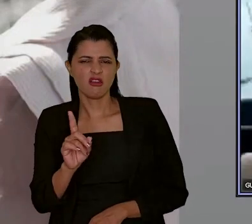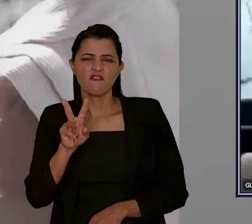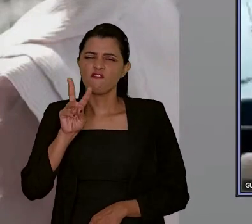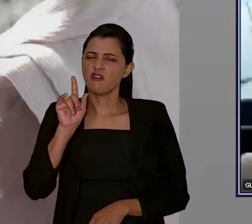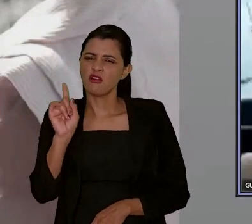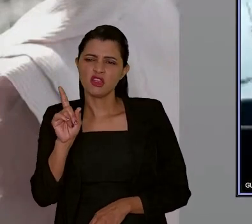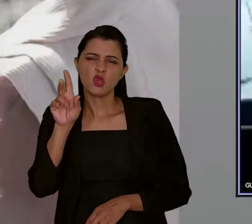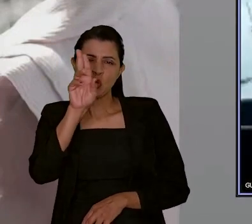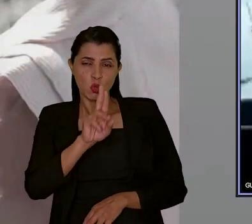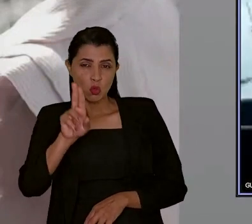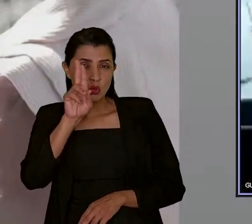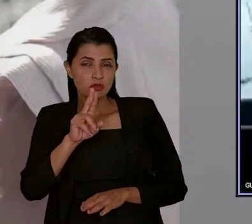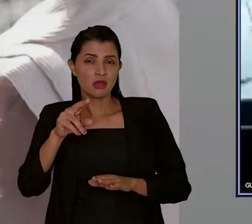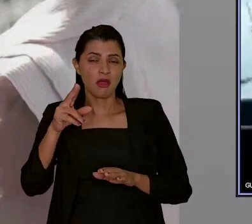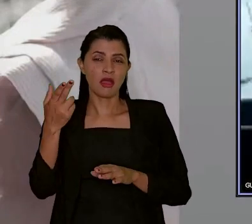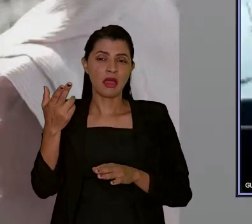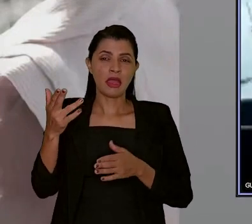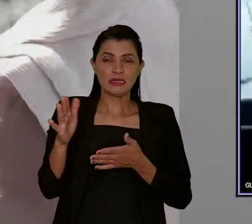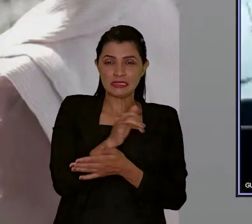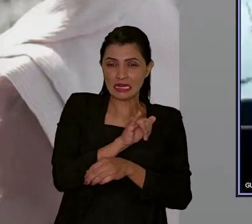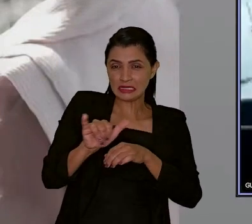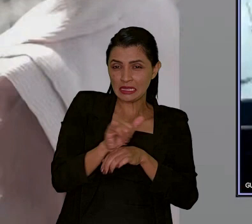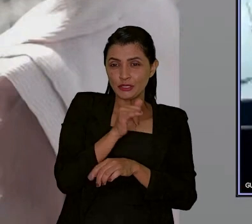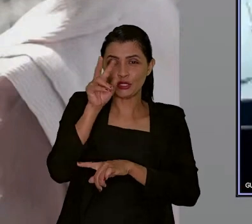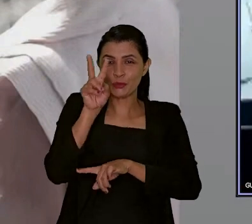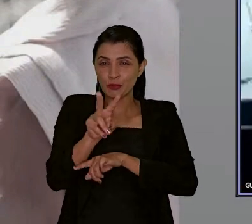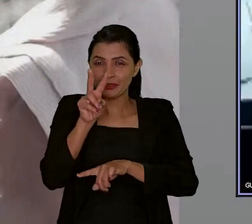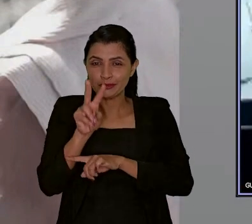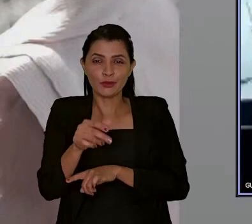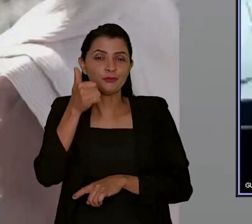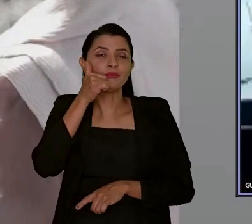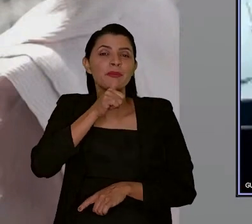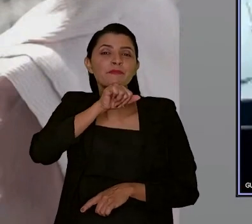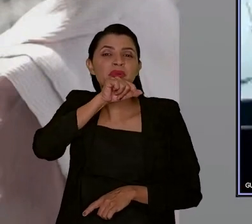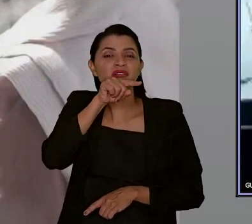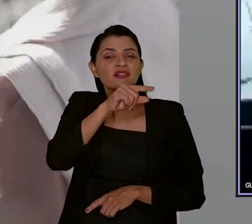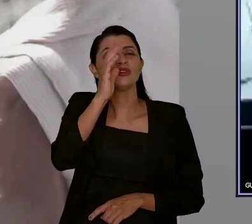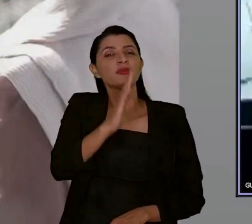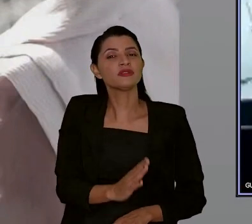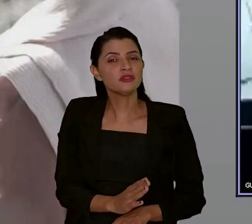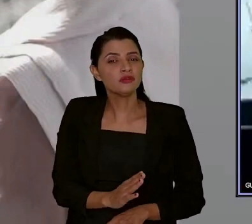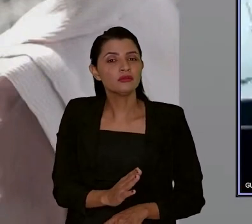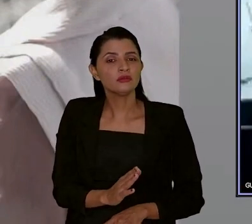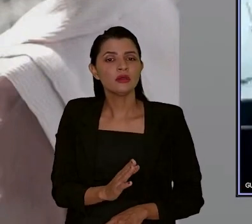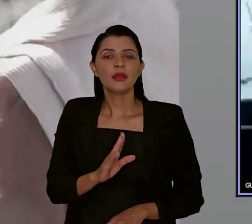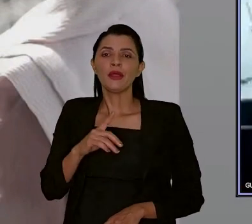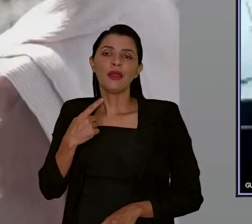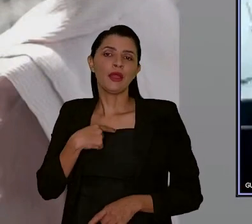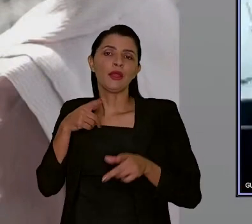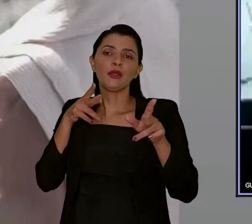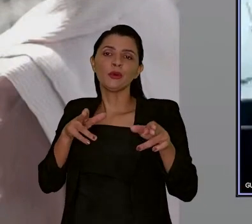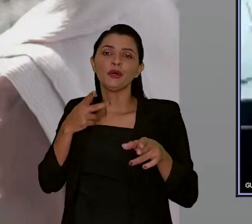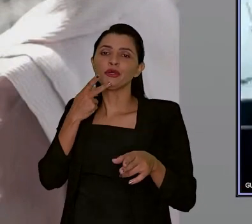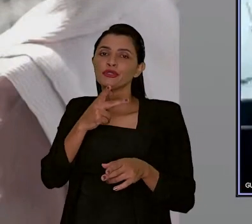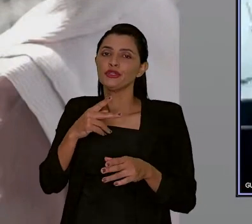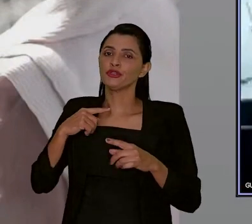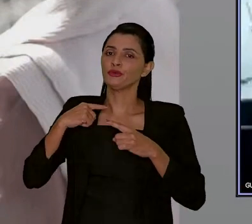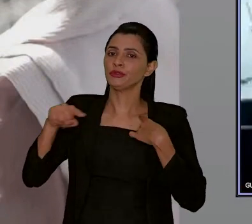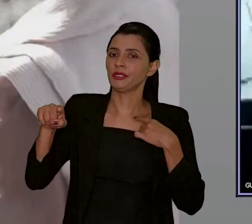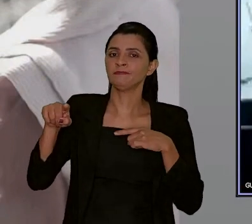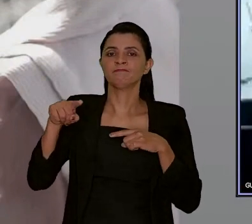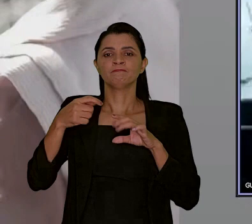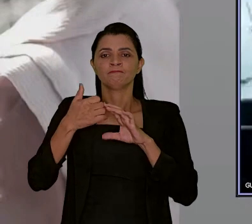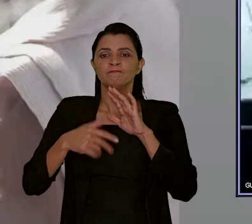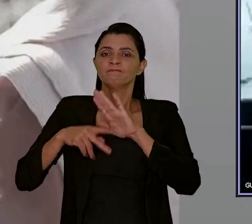de proteção, por exemplo, à mãe brasileira. Na realidade, nós já estamos, de certa forma, descumprindo aquelas características que envolvem